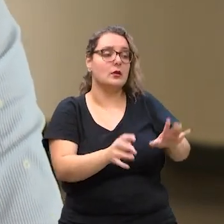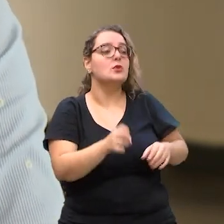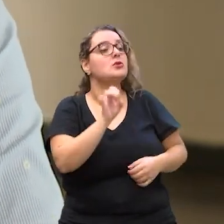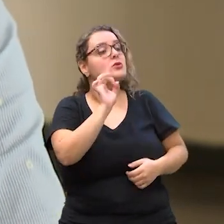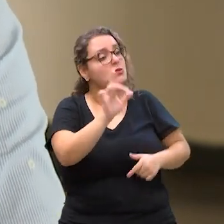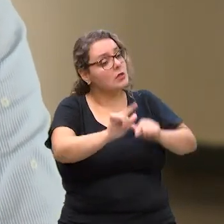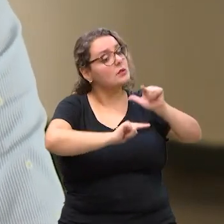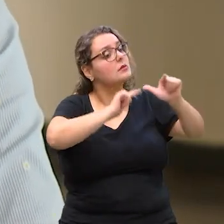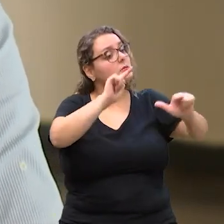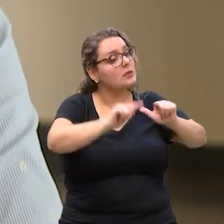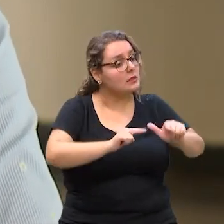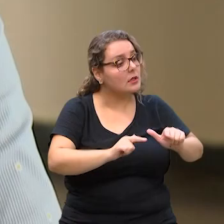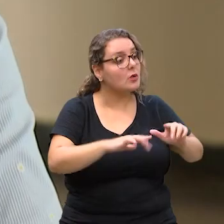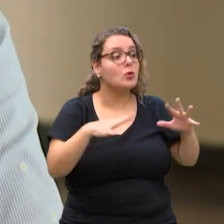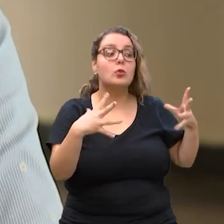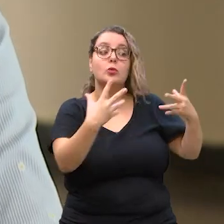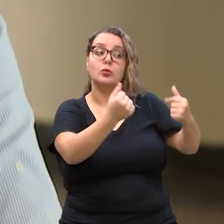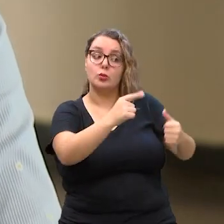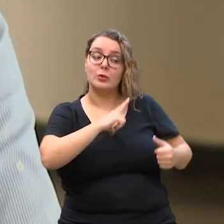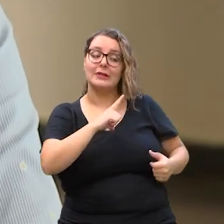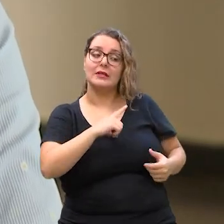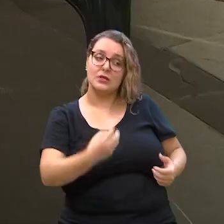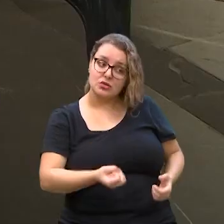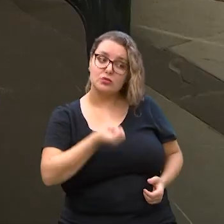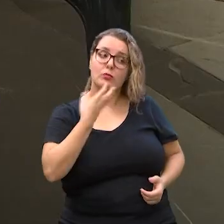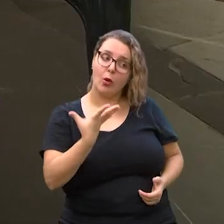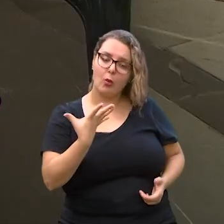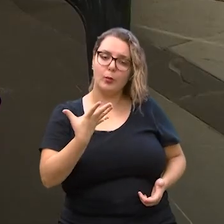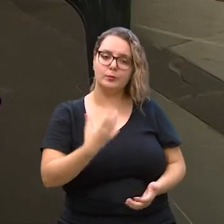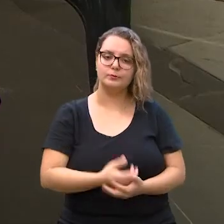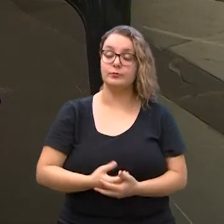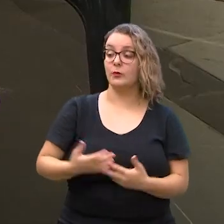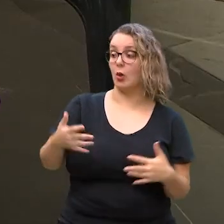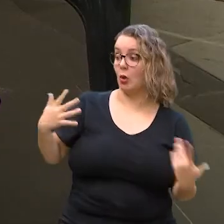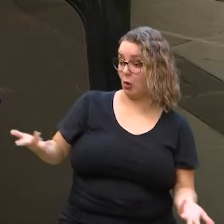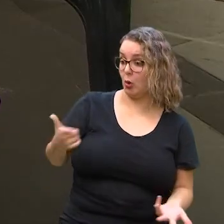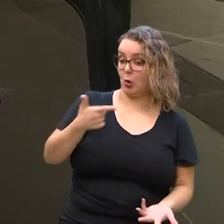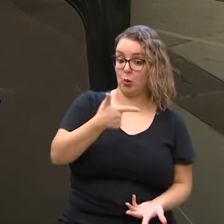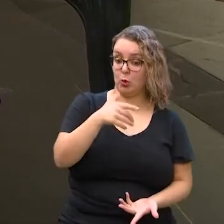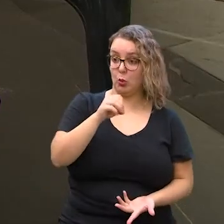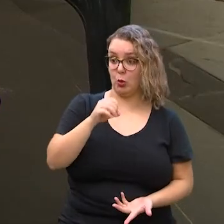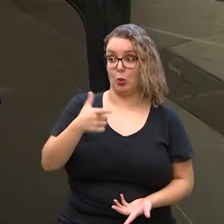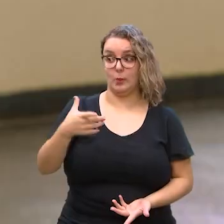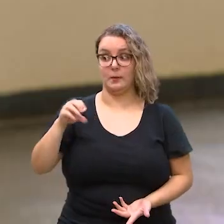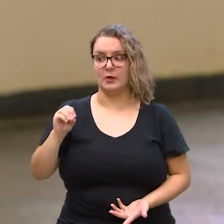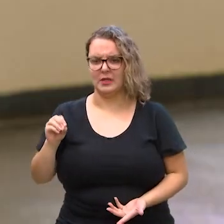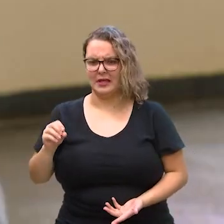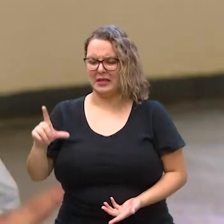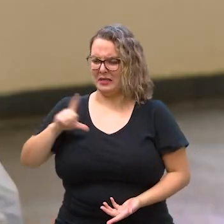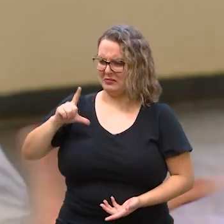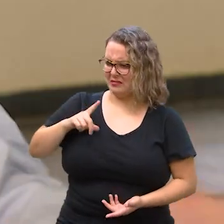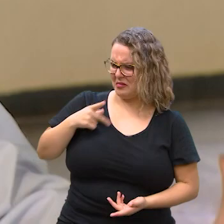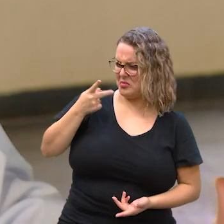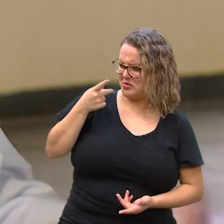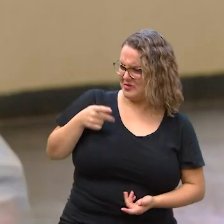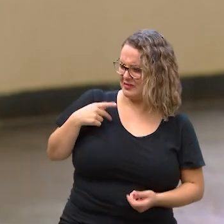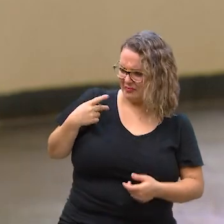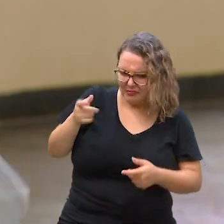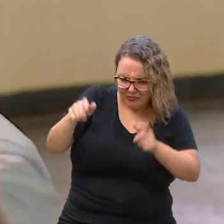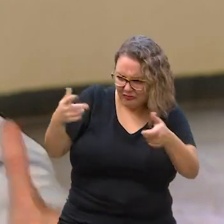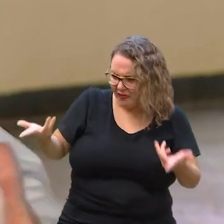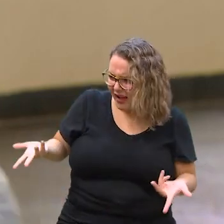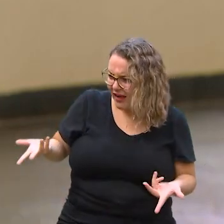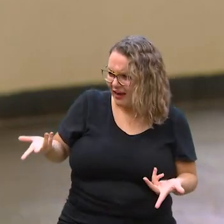sempre trabalhar com as suas potencialidades, que a gente chama. Nós já estamos aí em 2020, tem gente que ainda fala isso, eu não sou louco, por que eu vou